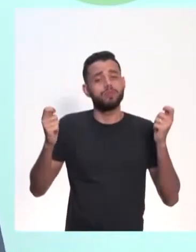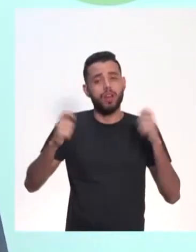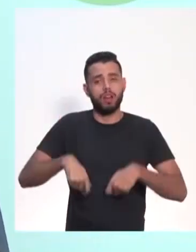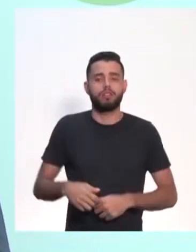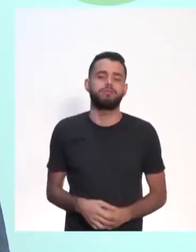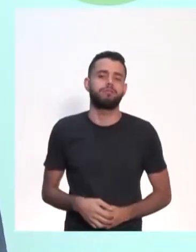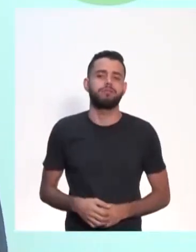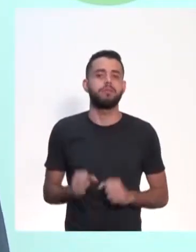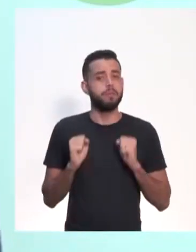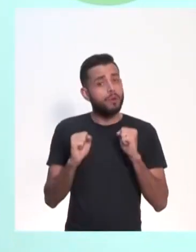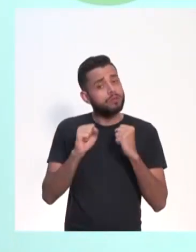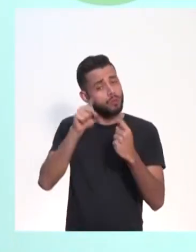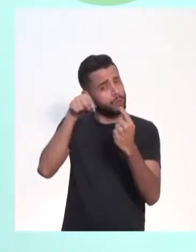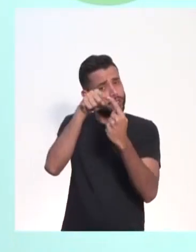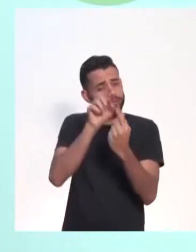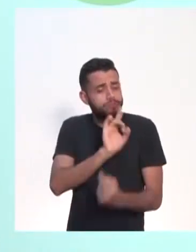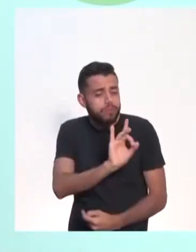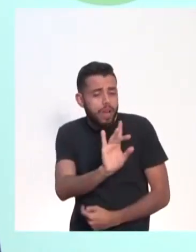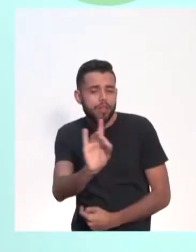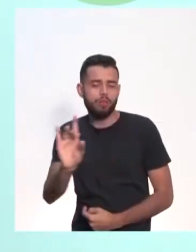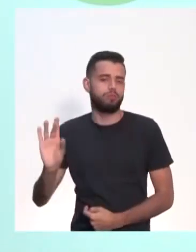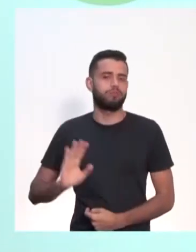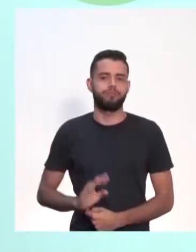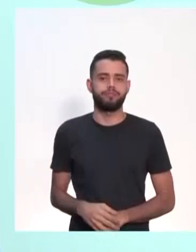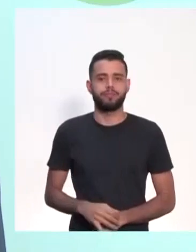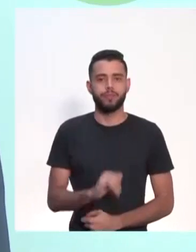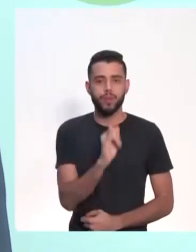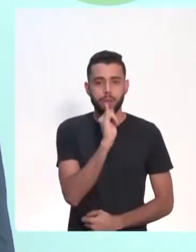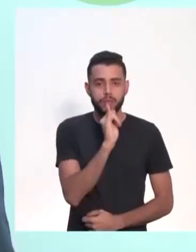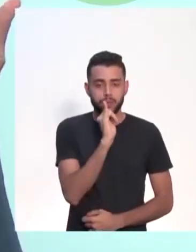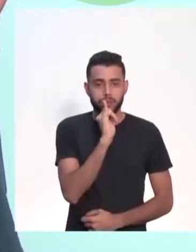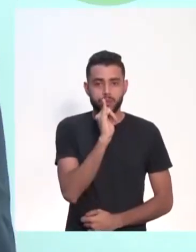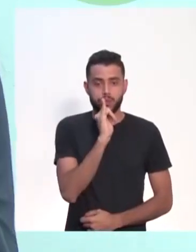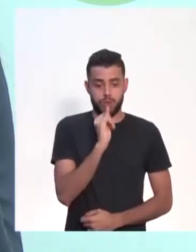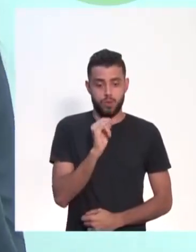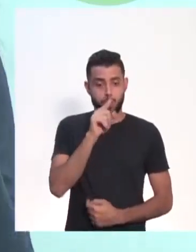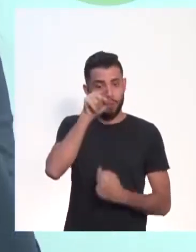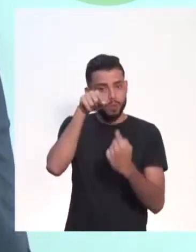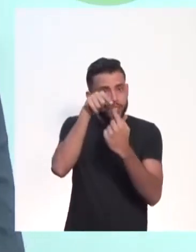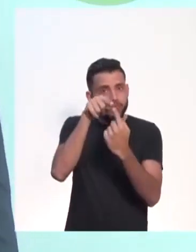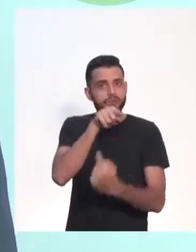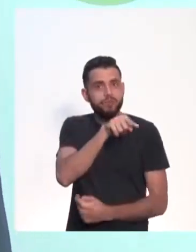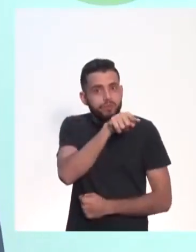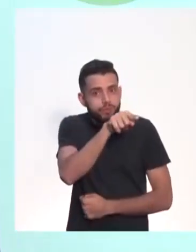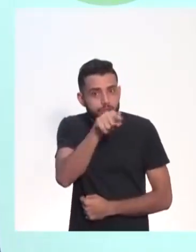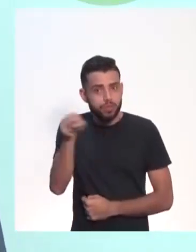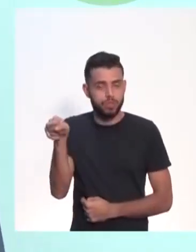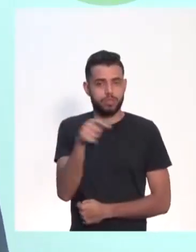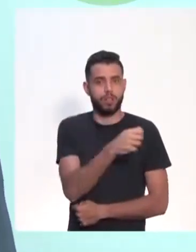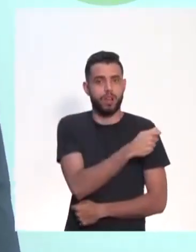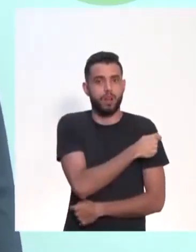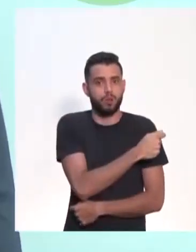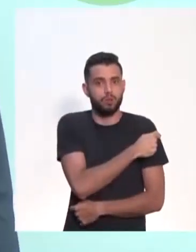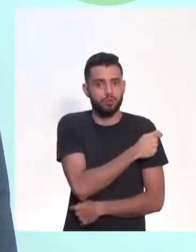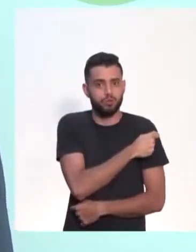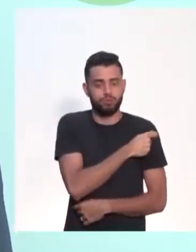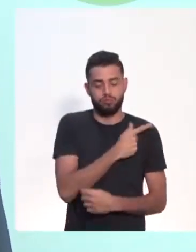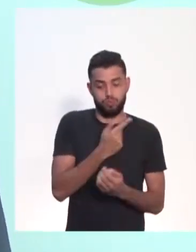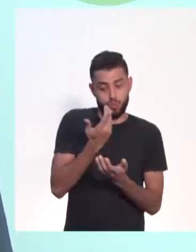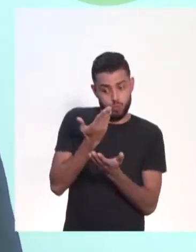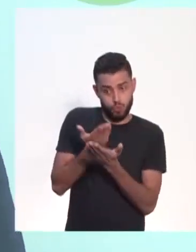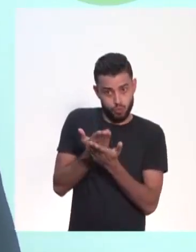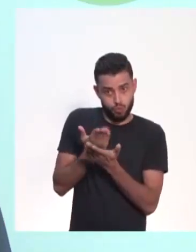vocês. Pensando, por um exemplo, nos objetivos que vocês, alunos, têm com os